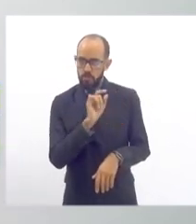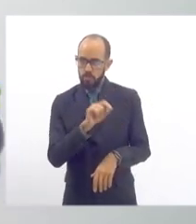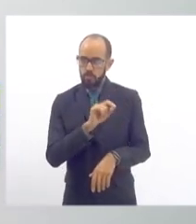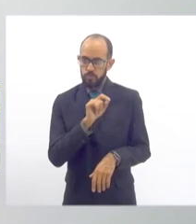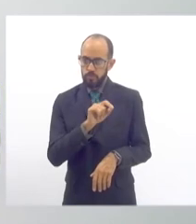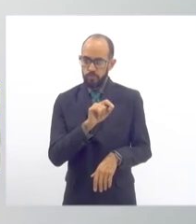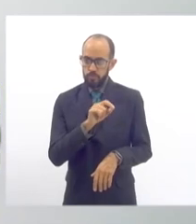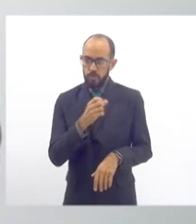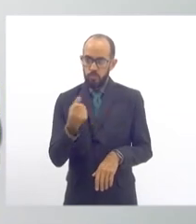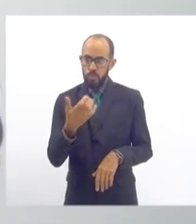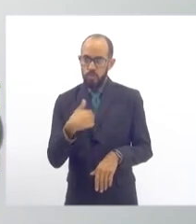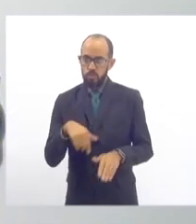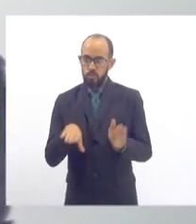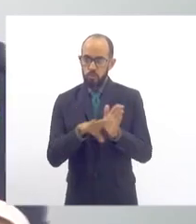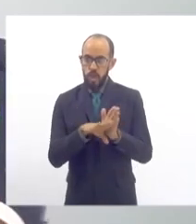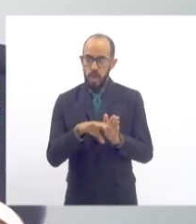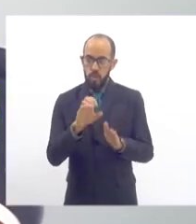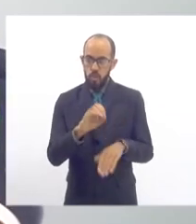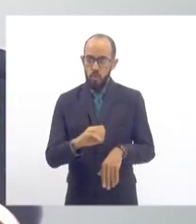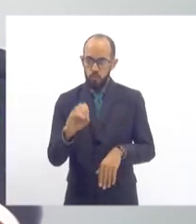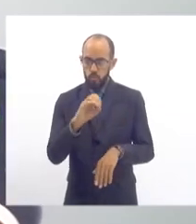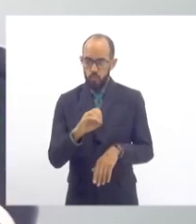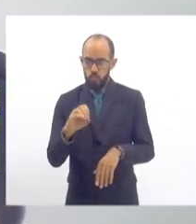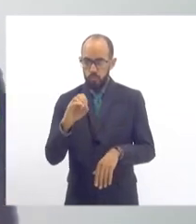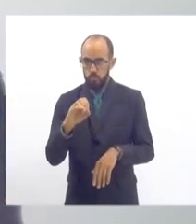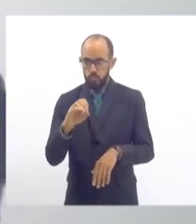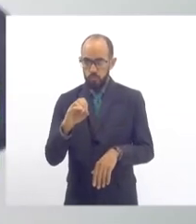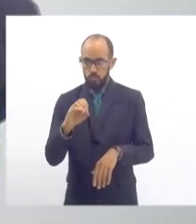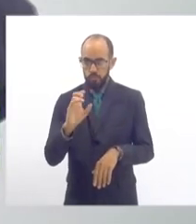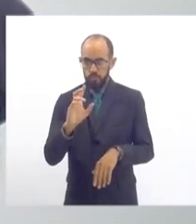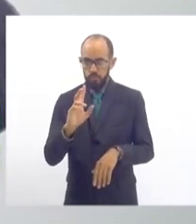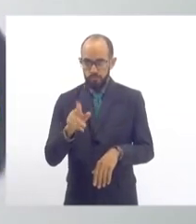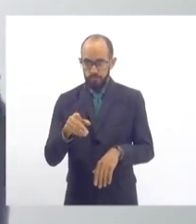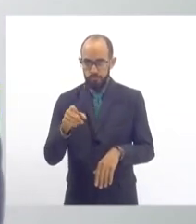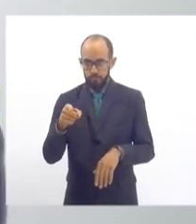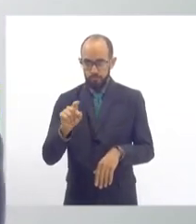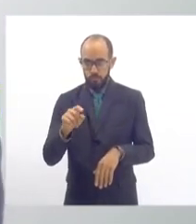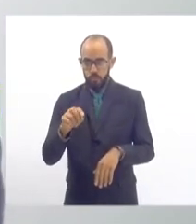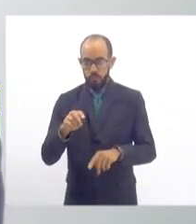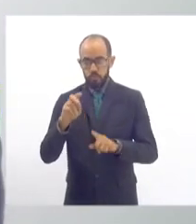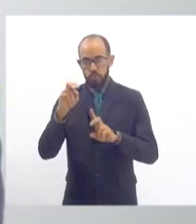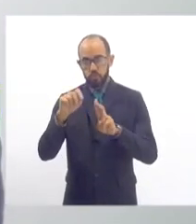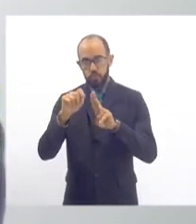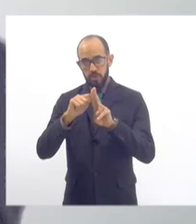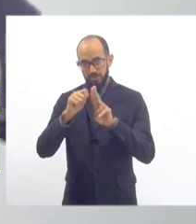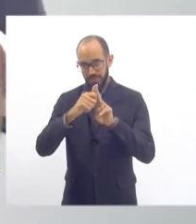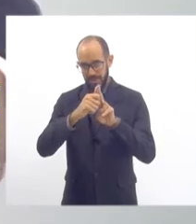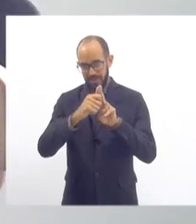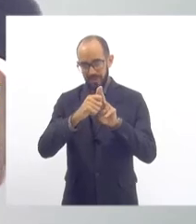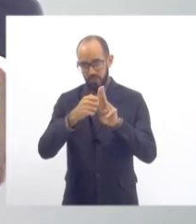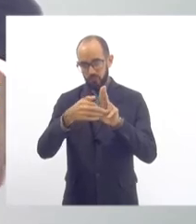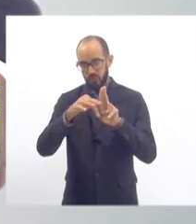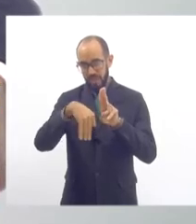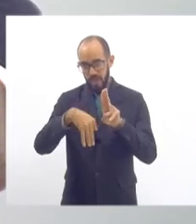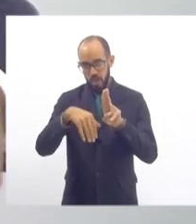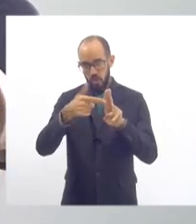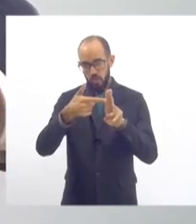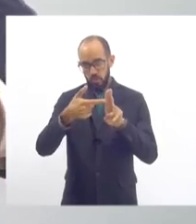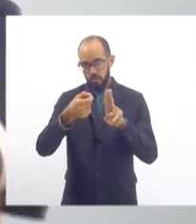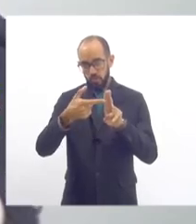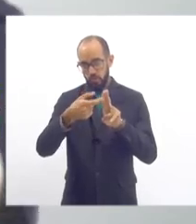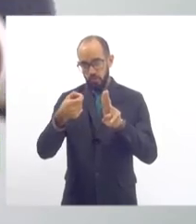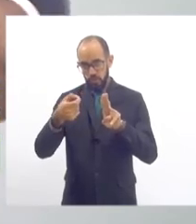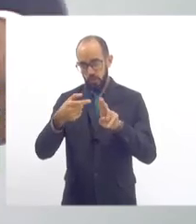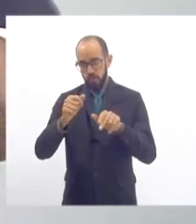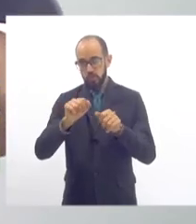em outubro, ainda no último bimestre de 2020, nós fizemos a questão da meritocracia, que era um